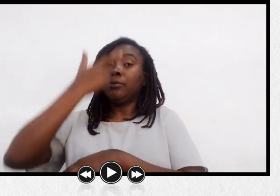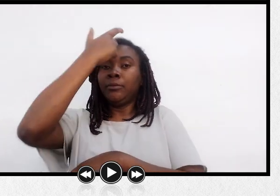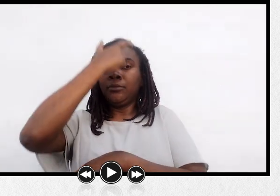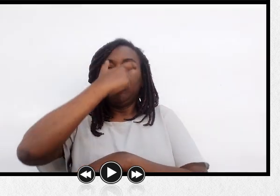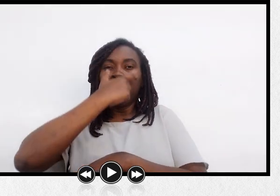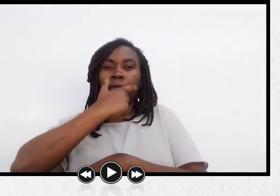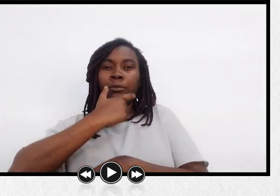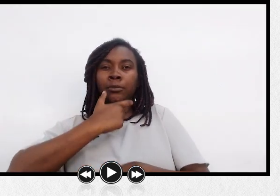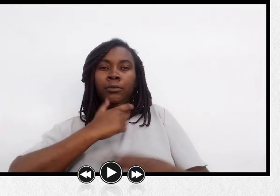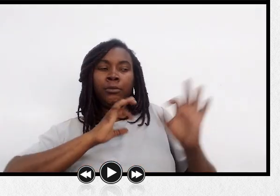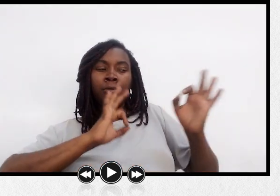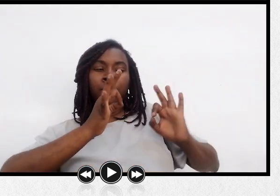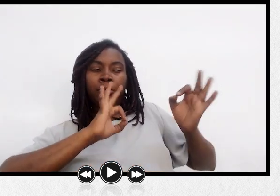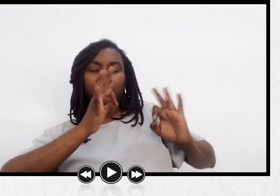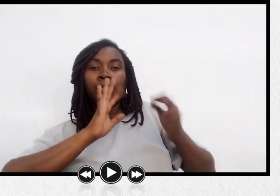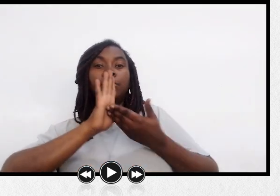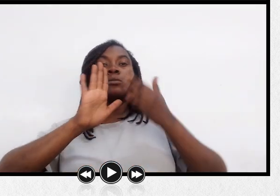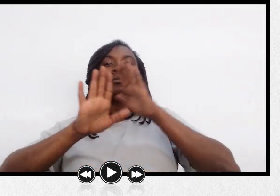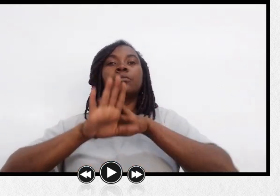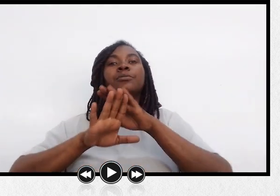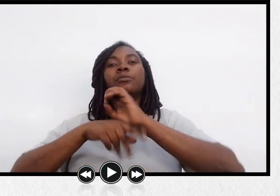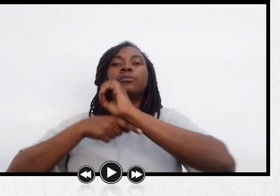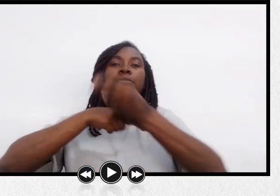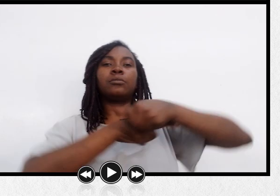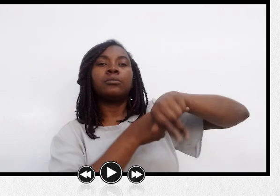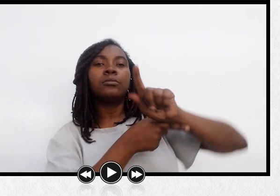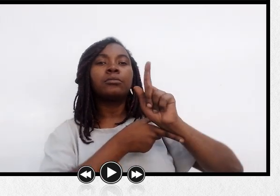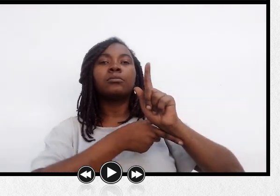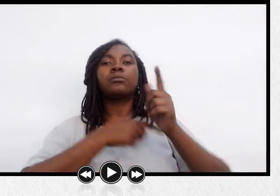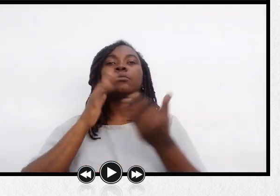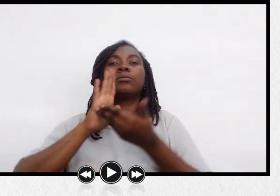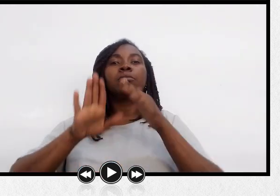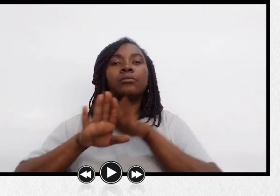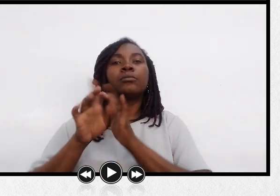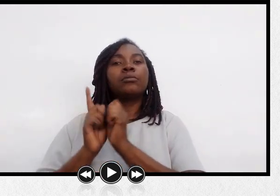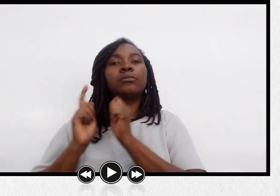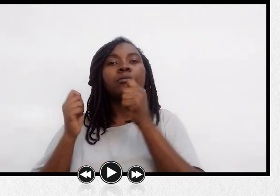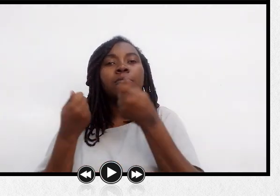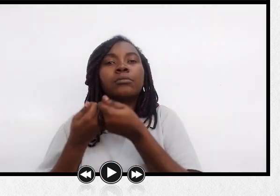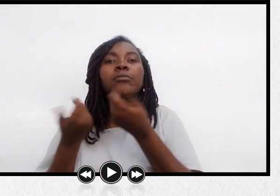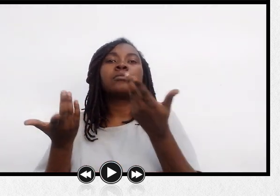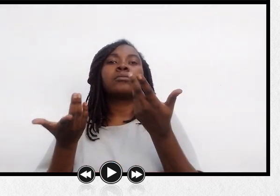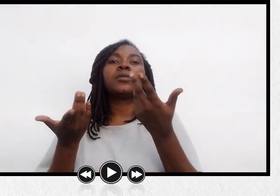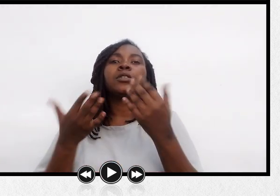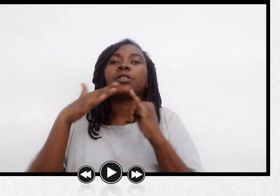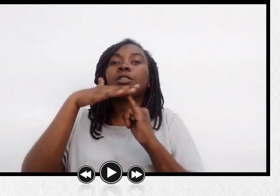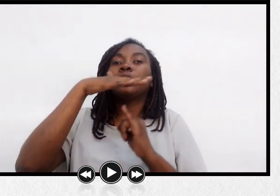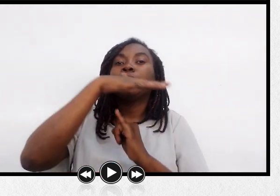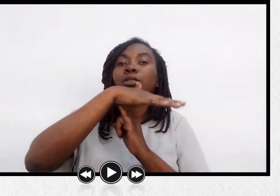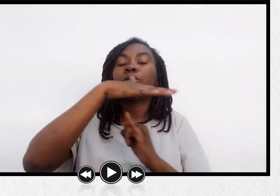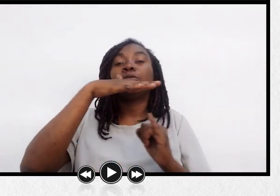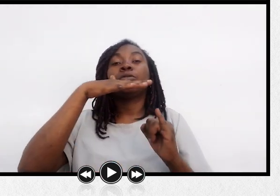se organizando através de uma ONG, através de uma associação, de um